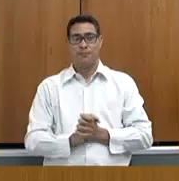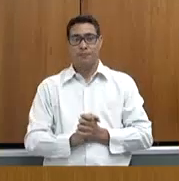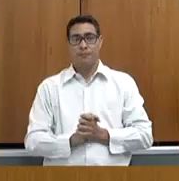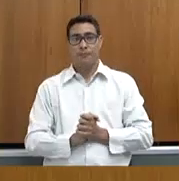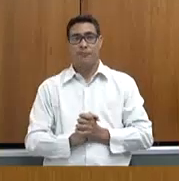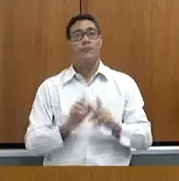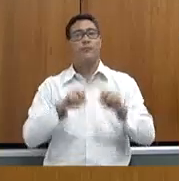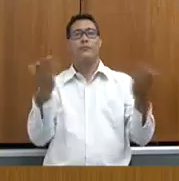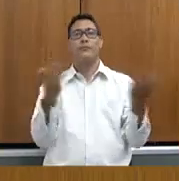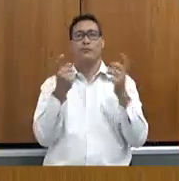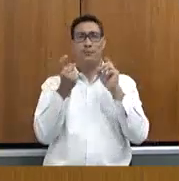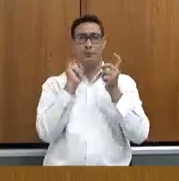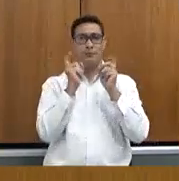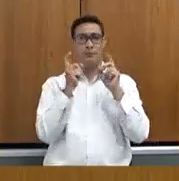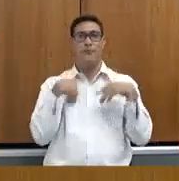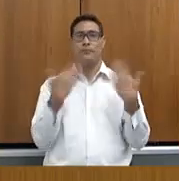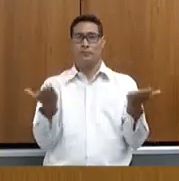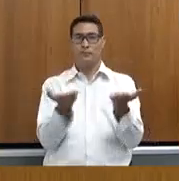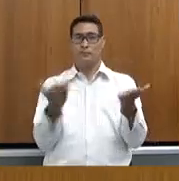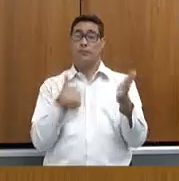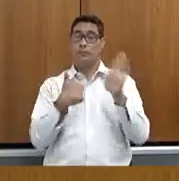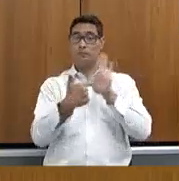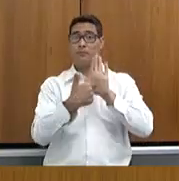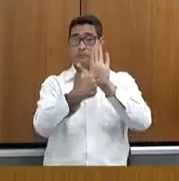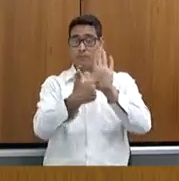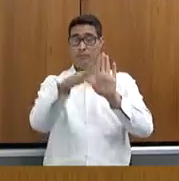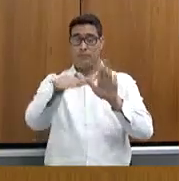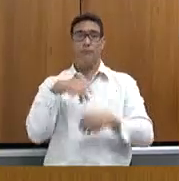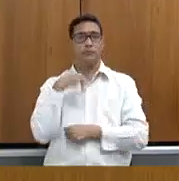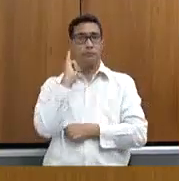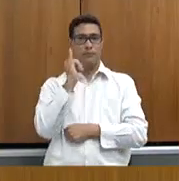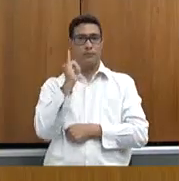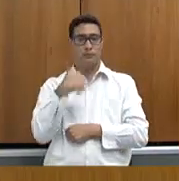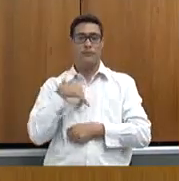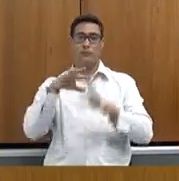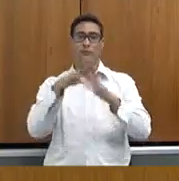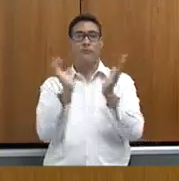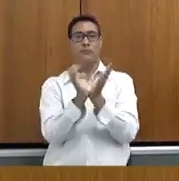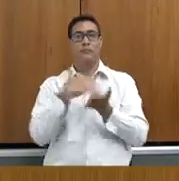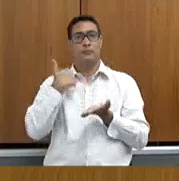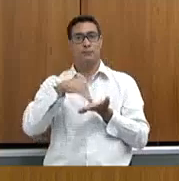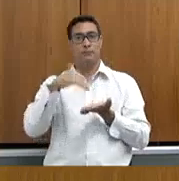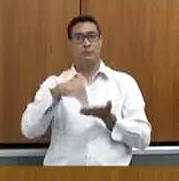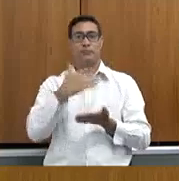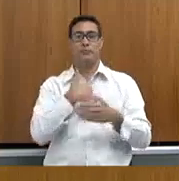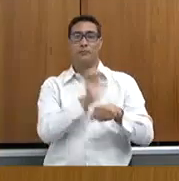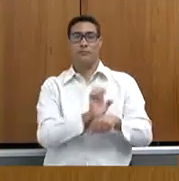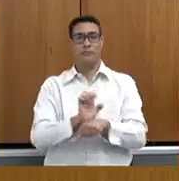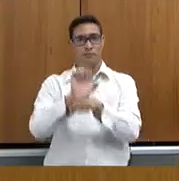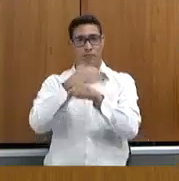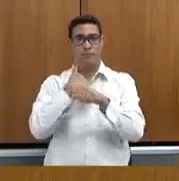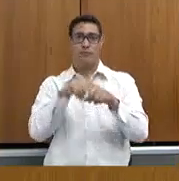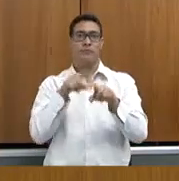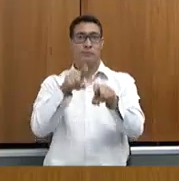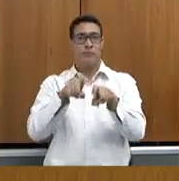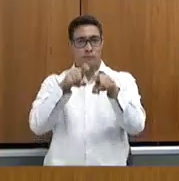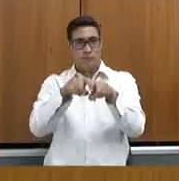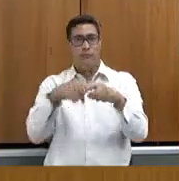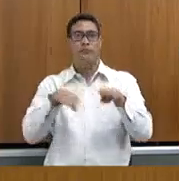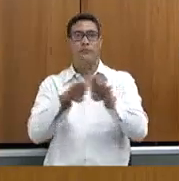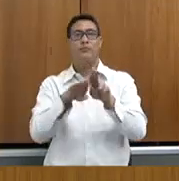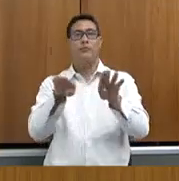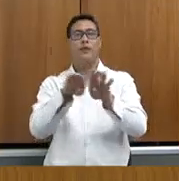Esta reunião se destina a prestar informações sobre a gestão da Secretaria de Estado de Agricultura Pecuária e